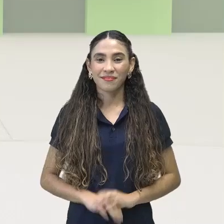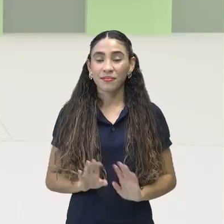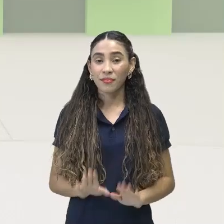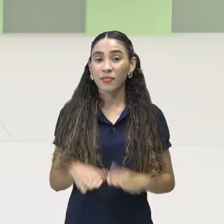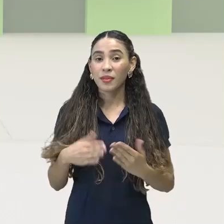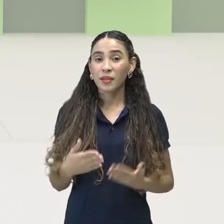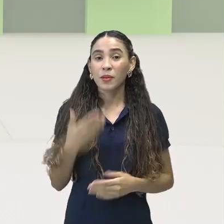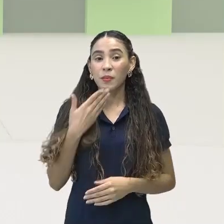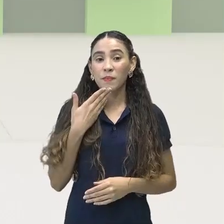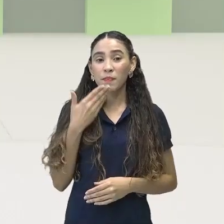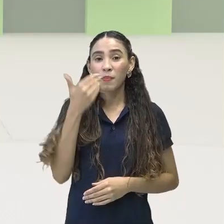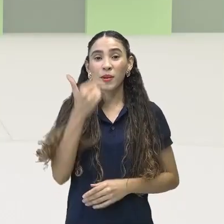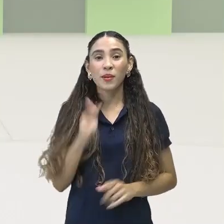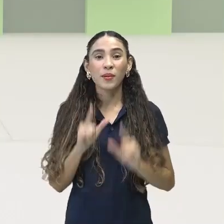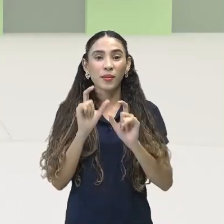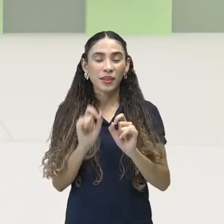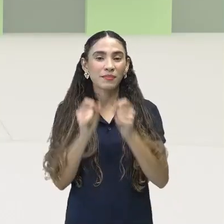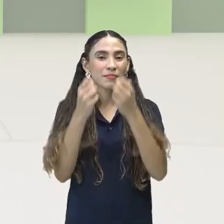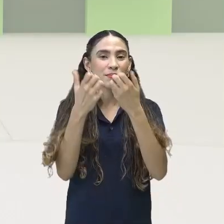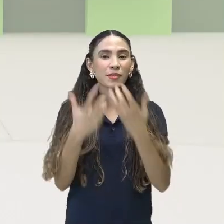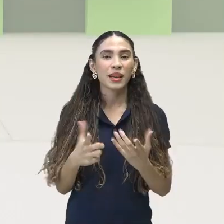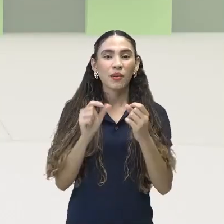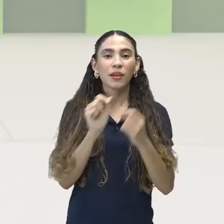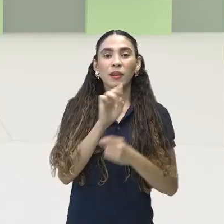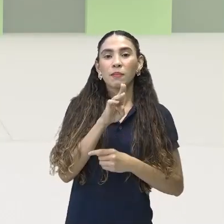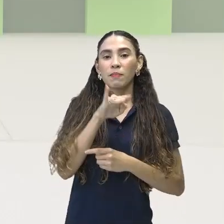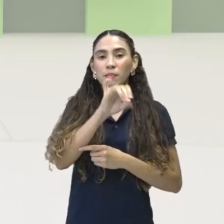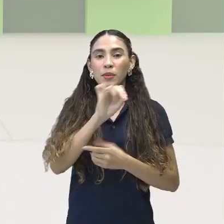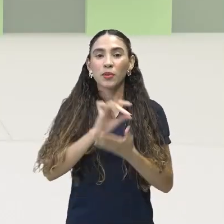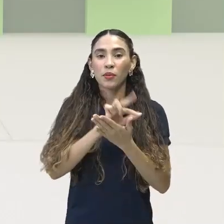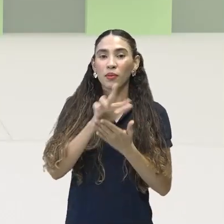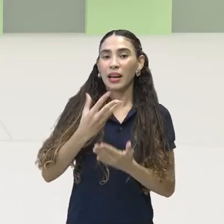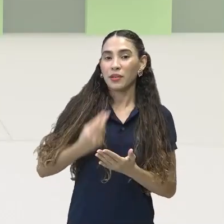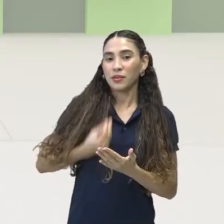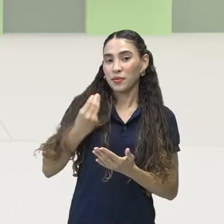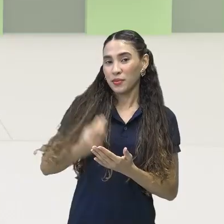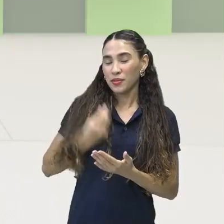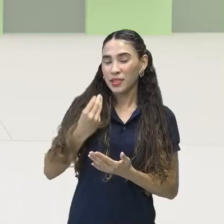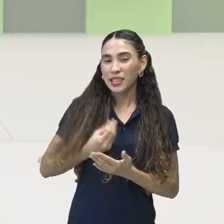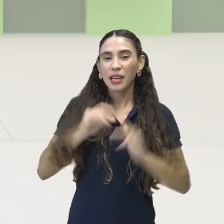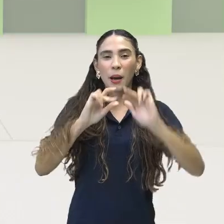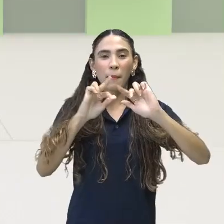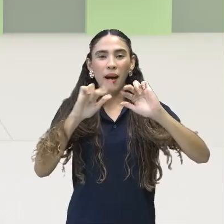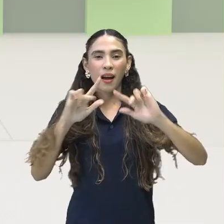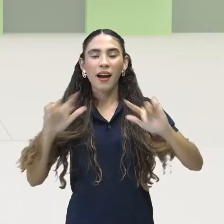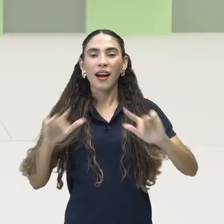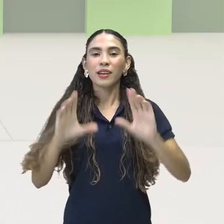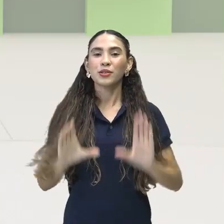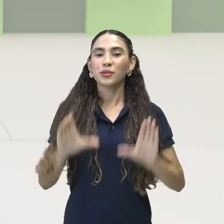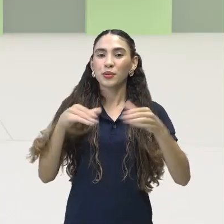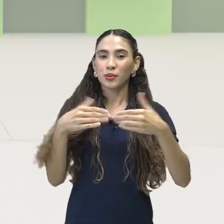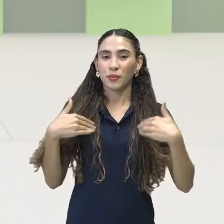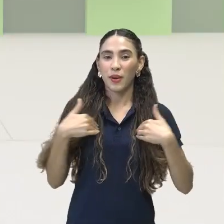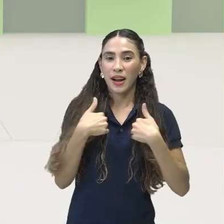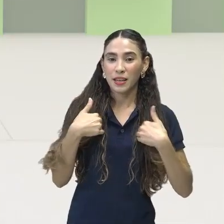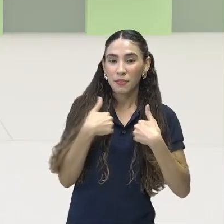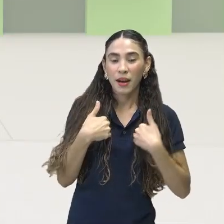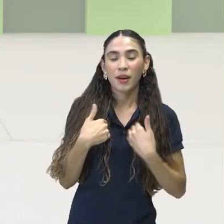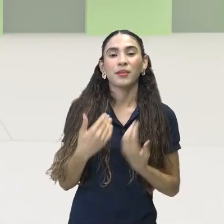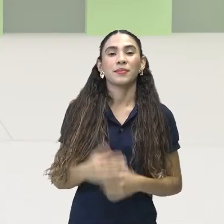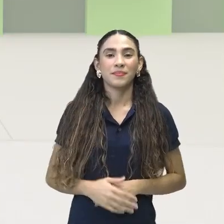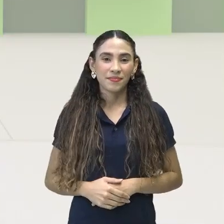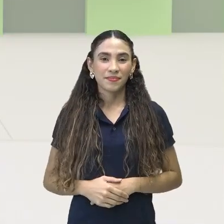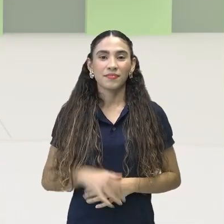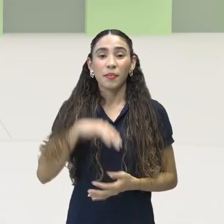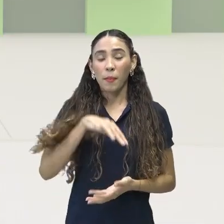Nada melhor do que falar sobre biodiversidade, né? Essa diversidade de espécies que estão aí